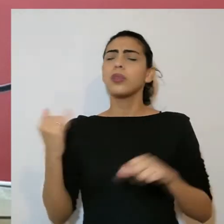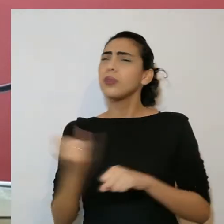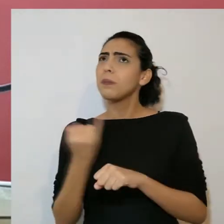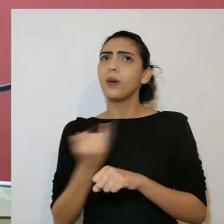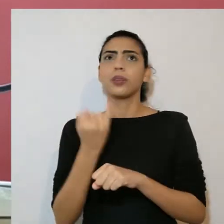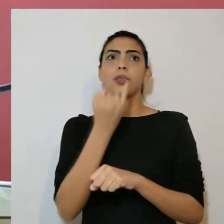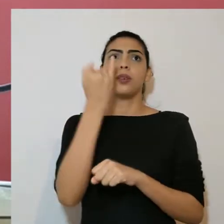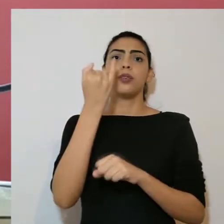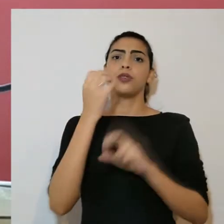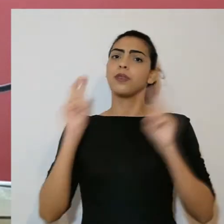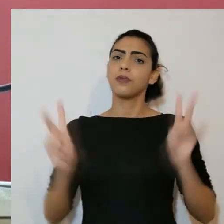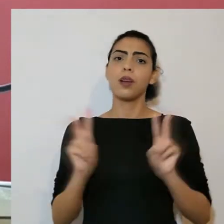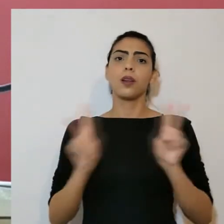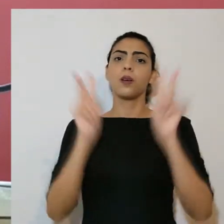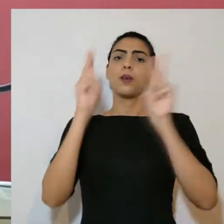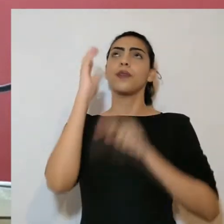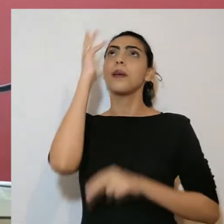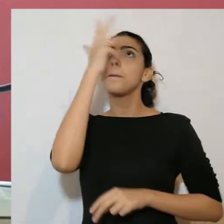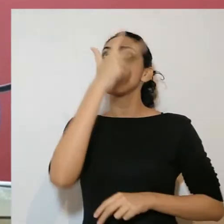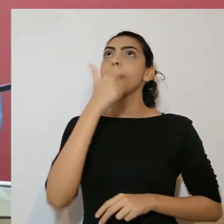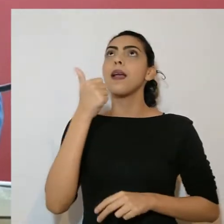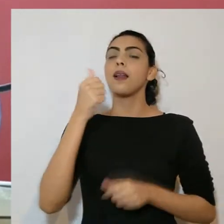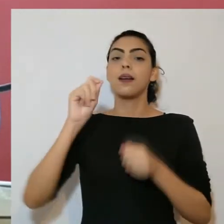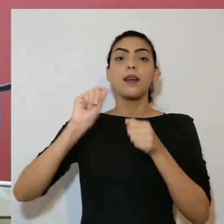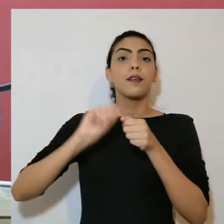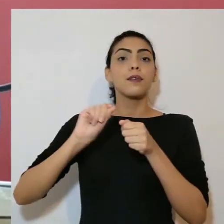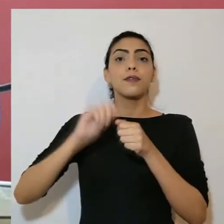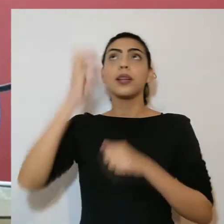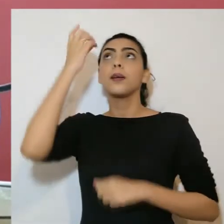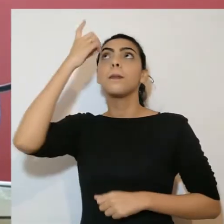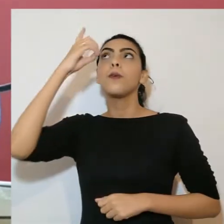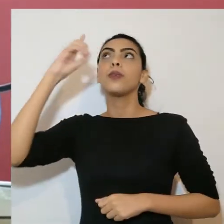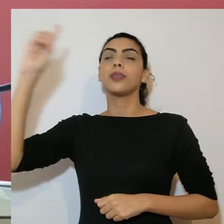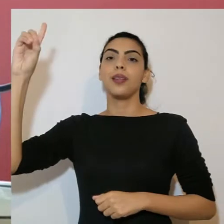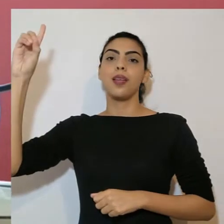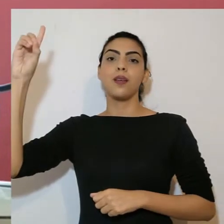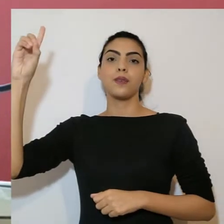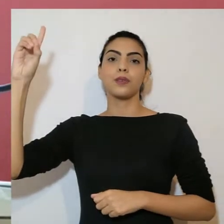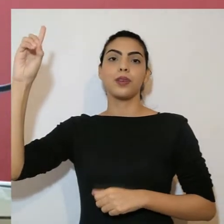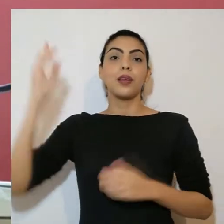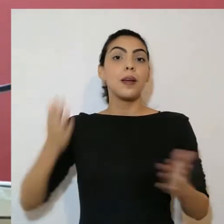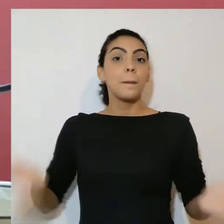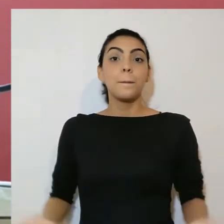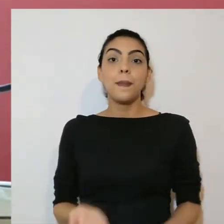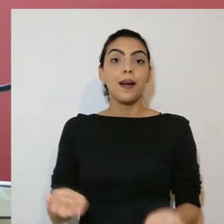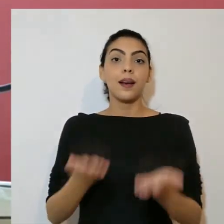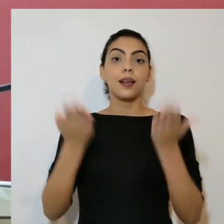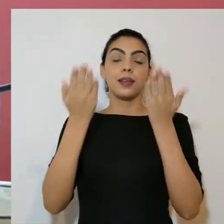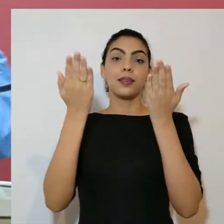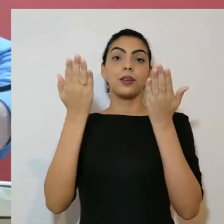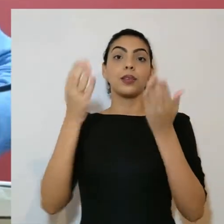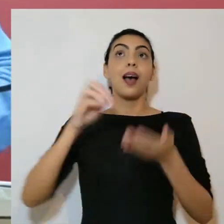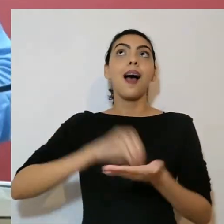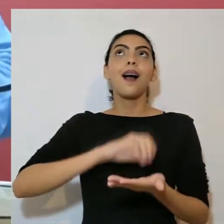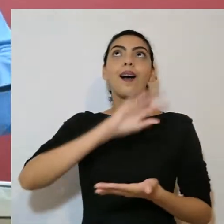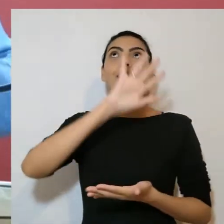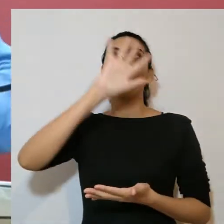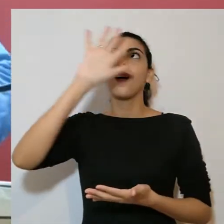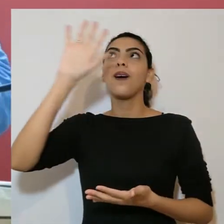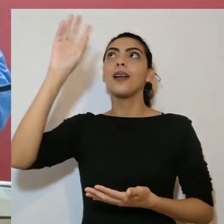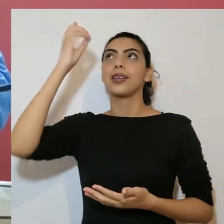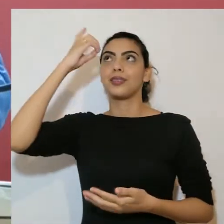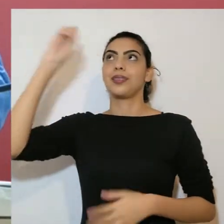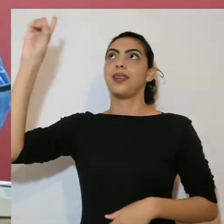tão importante, tão belo, e criado por Deus para exaltar